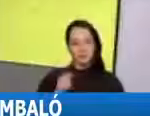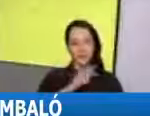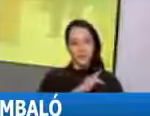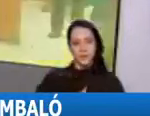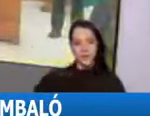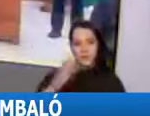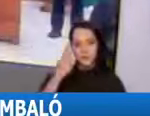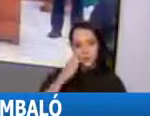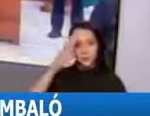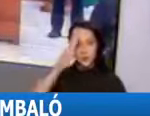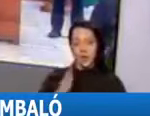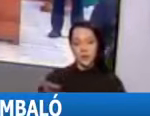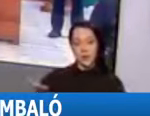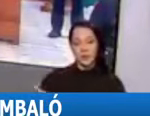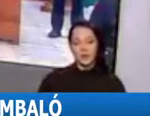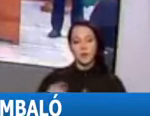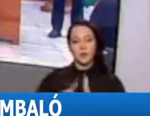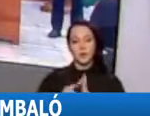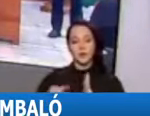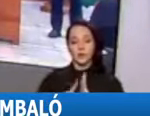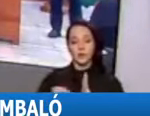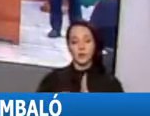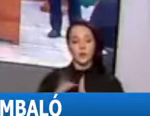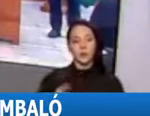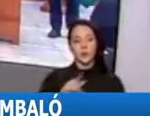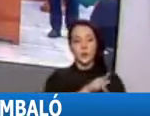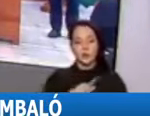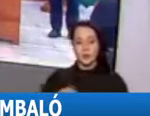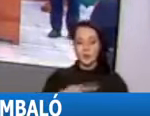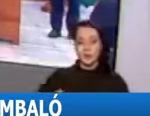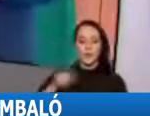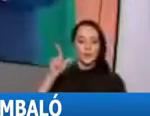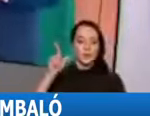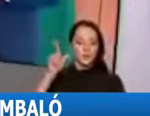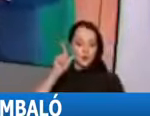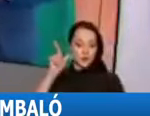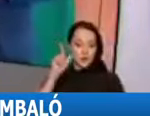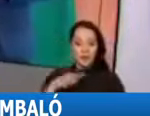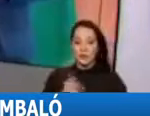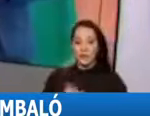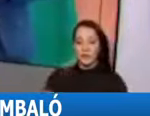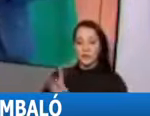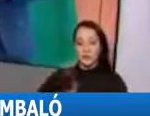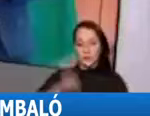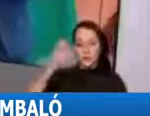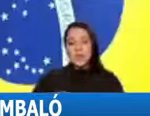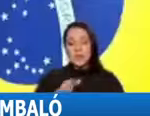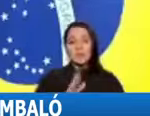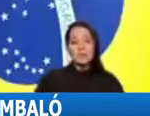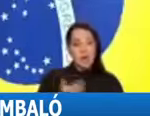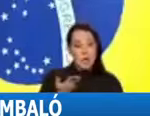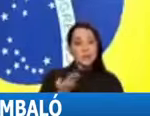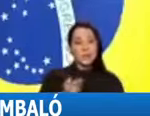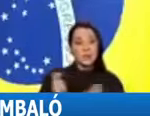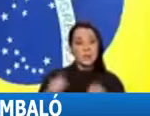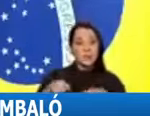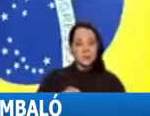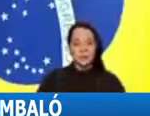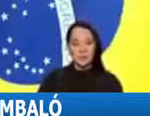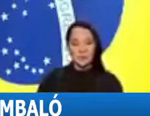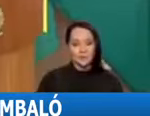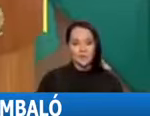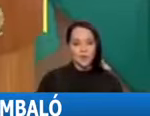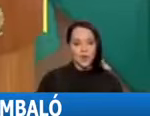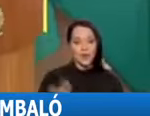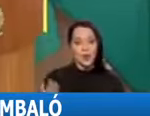Jair bolsonaro recebe no Palácio do Planalto o presidente da guiné-bissau que está em visita oficial ao Brasil ao